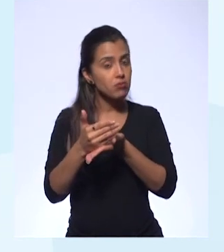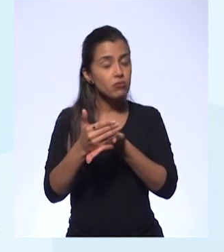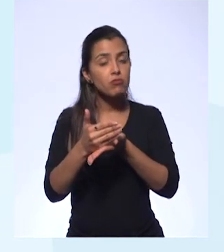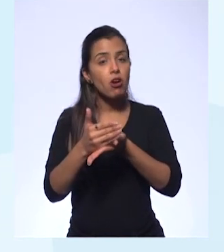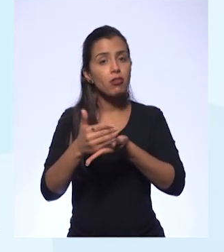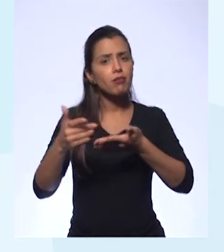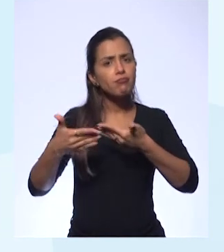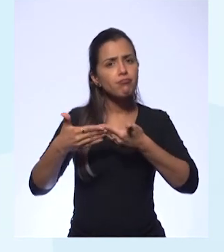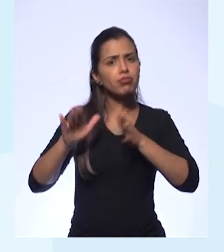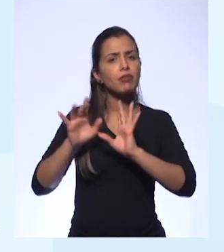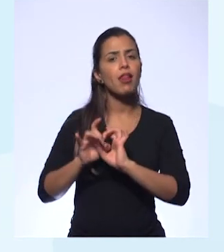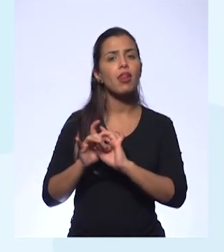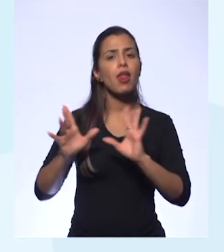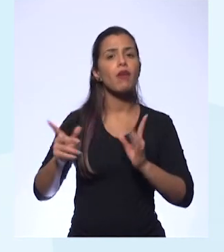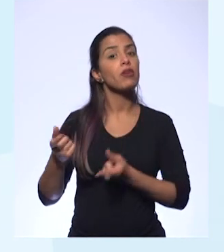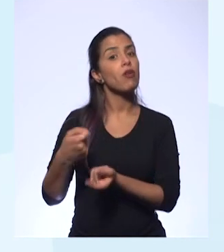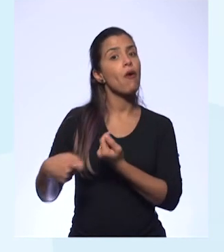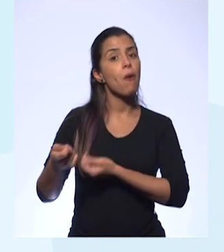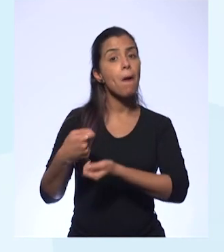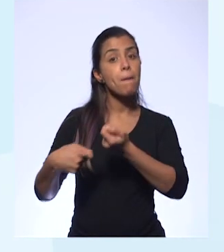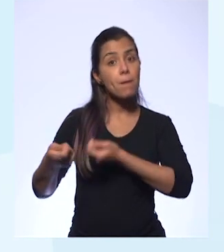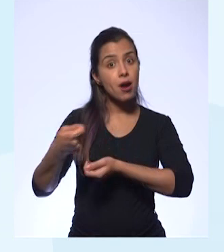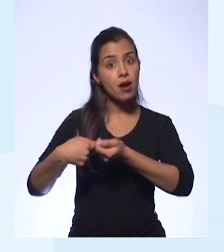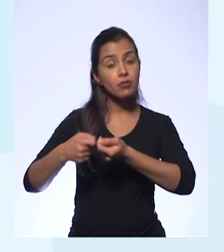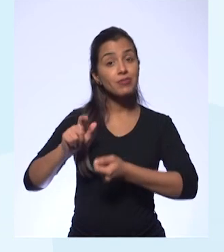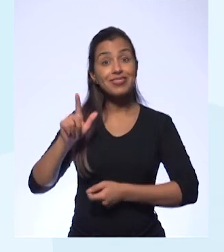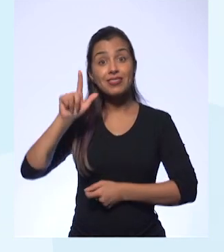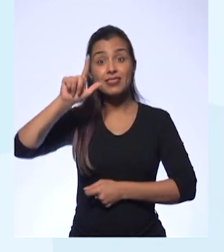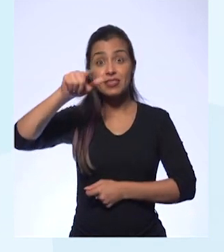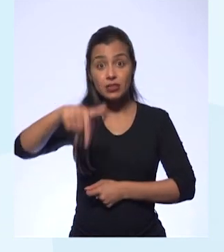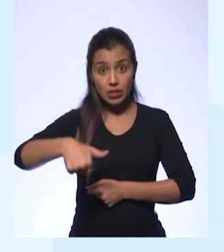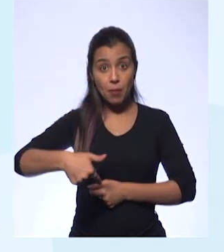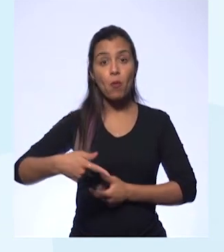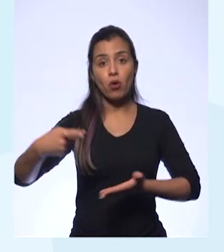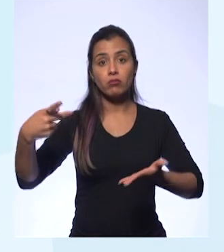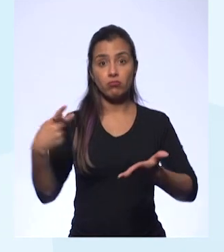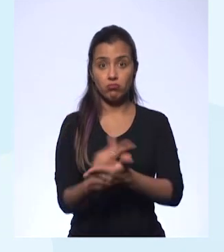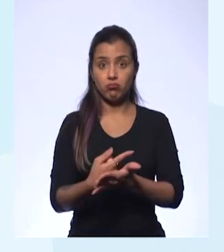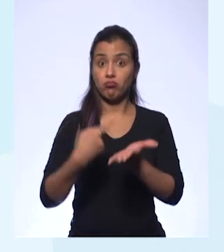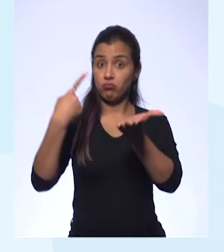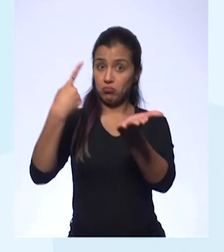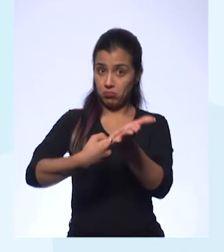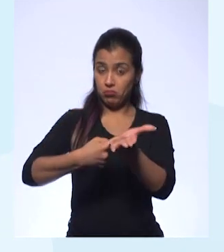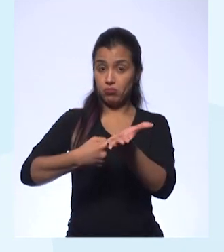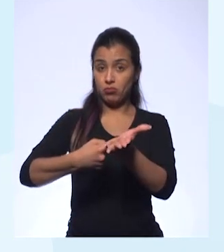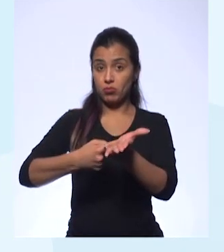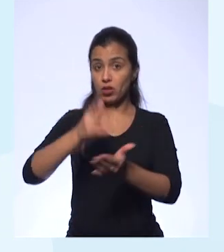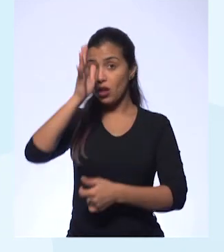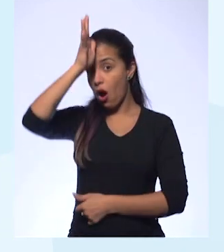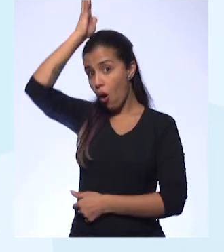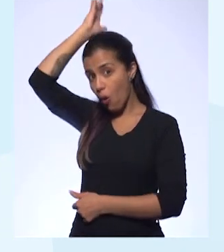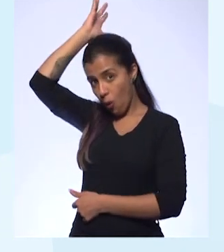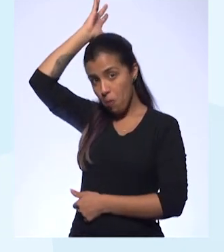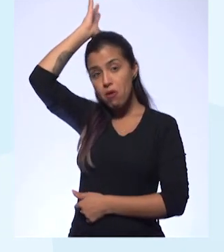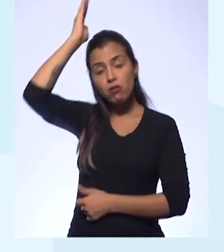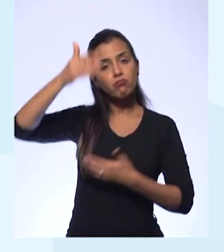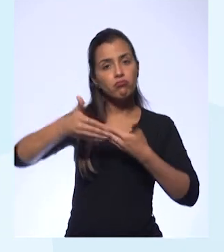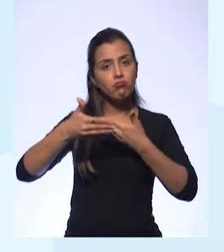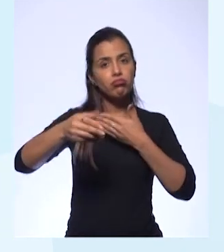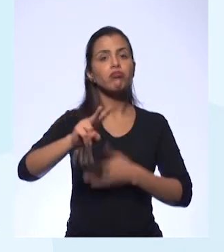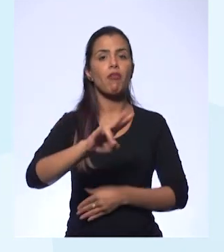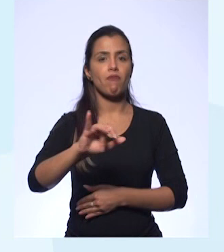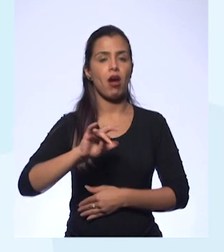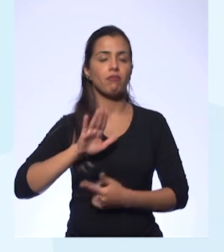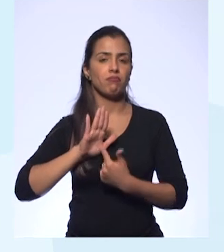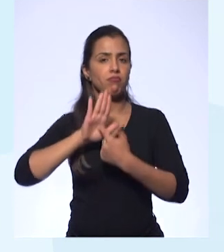livre comércio, né, o que faz com que, posteriormente, haja o Tratado de Roma, que a gente vai ver mais para frente. Né, ele entrou em